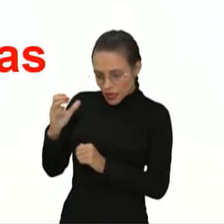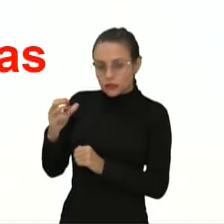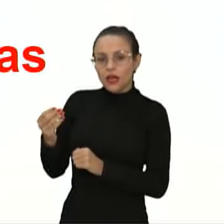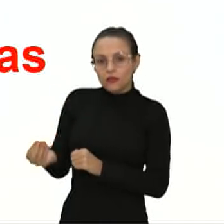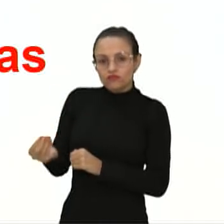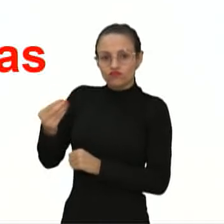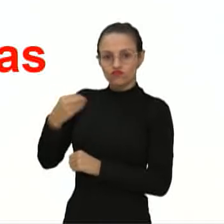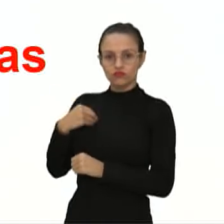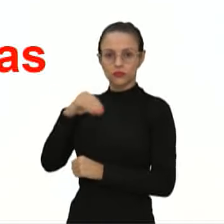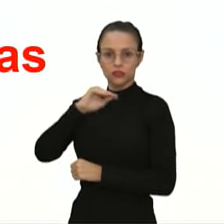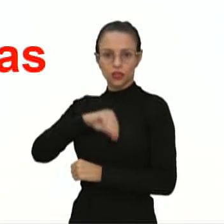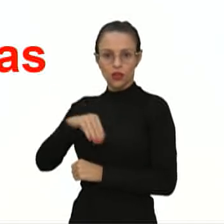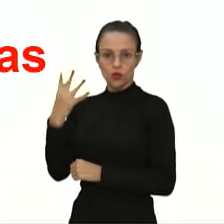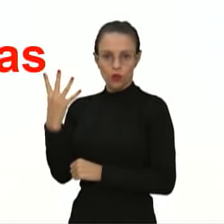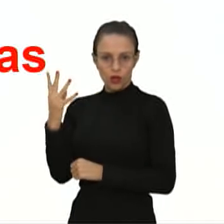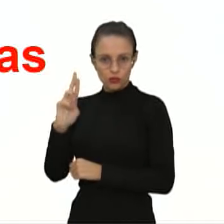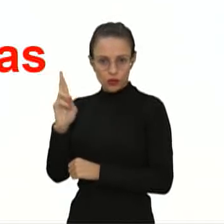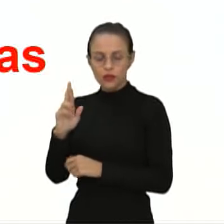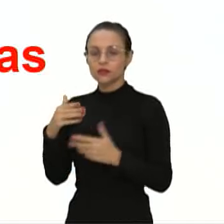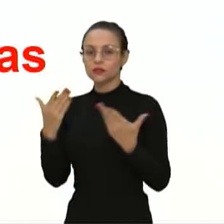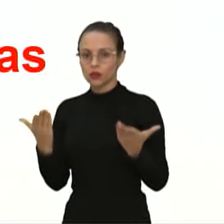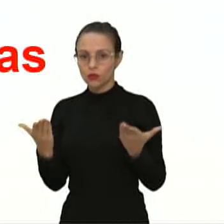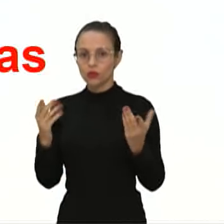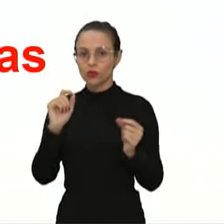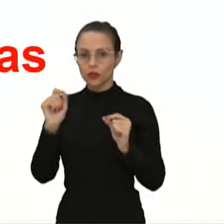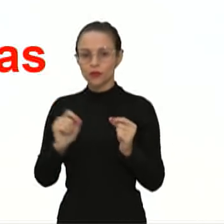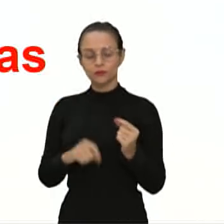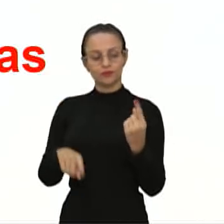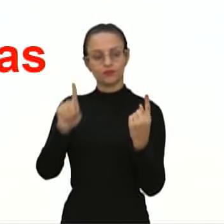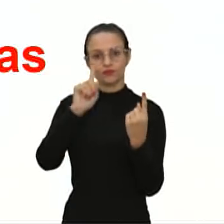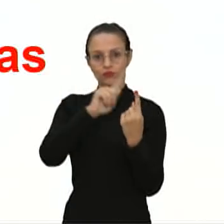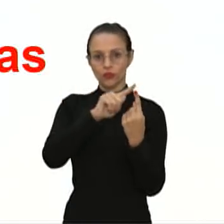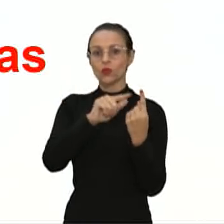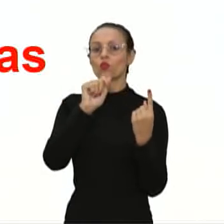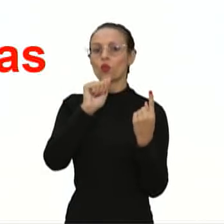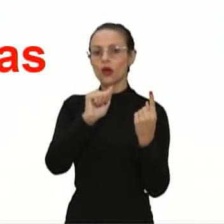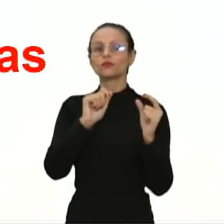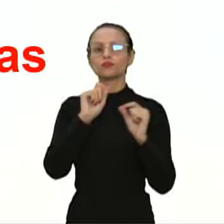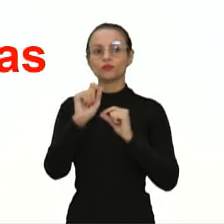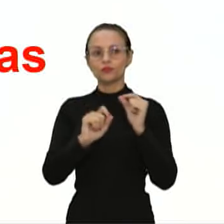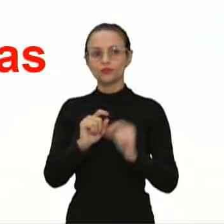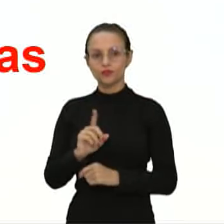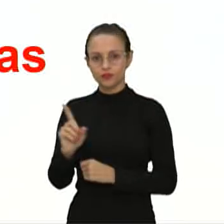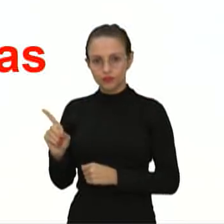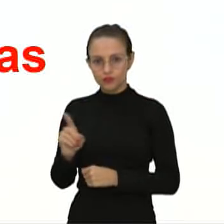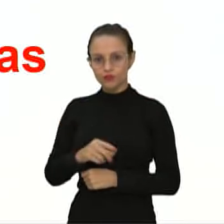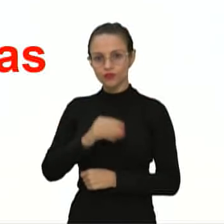R$ 4,00, certo? Então, nós temos o funcionário A. O que nós temos ali?